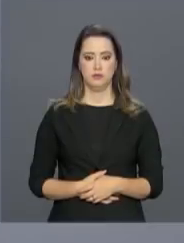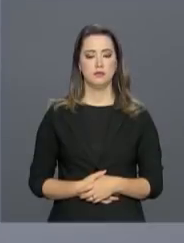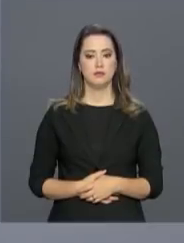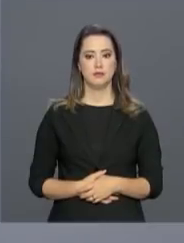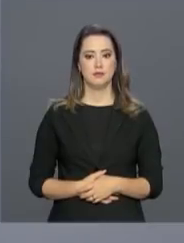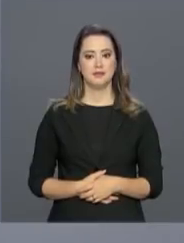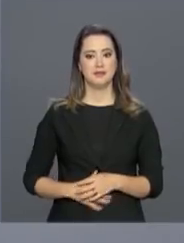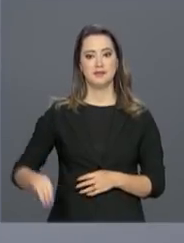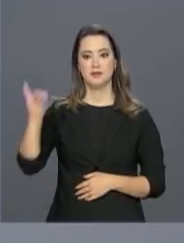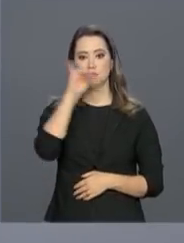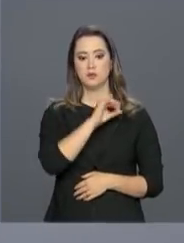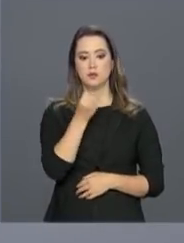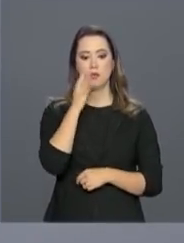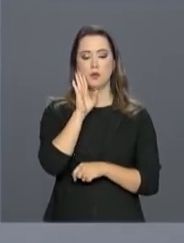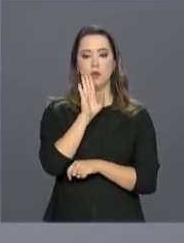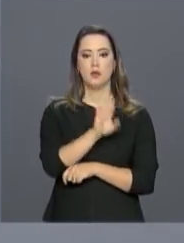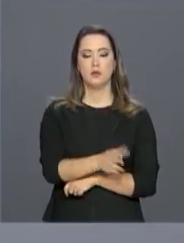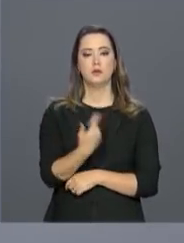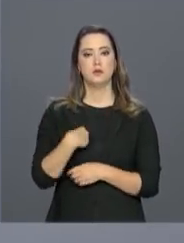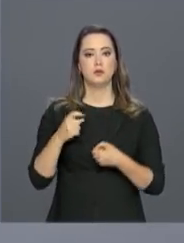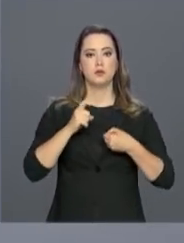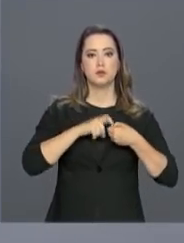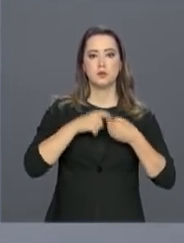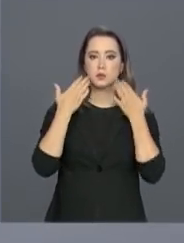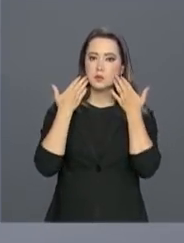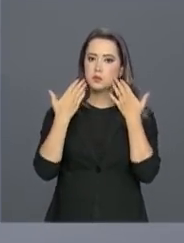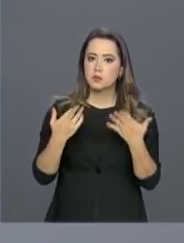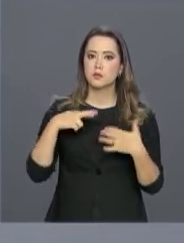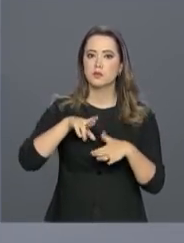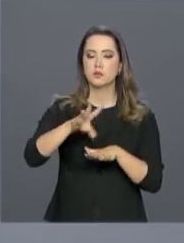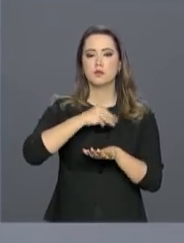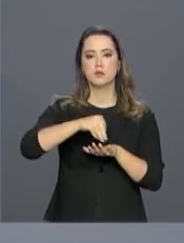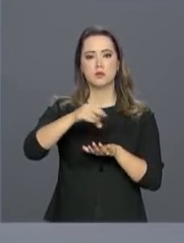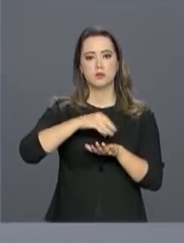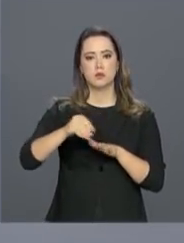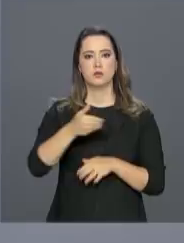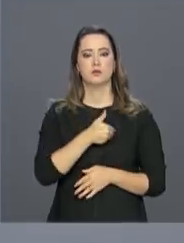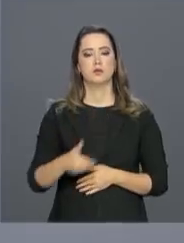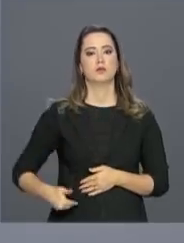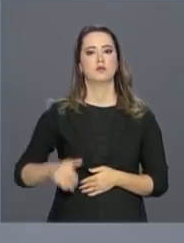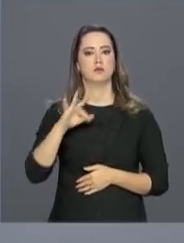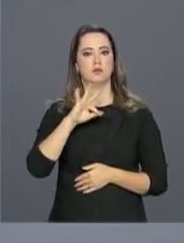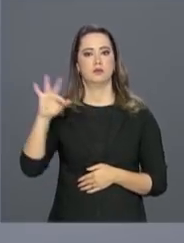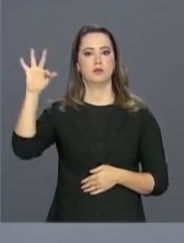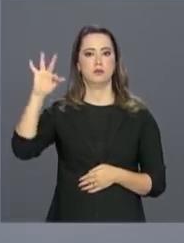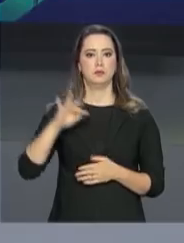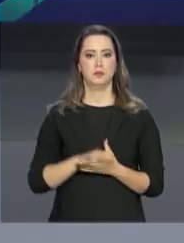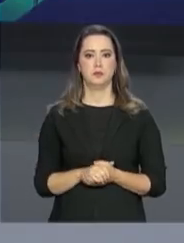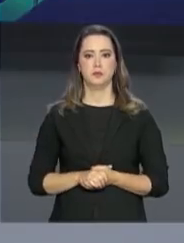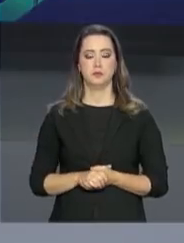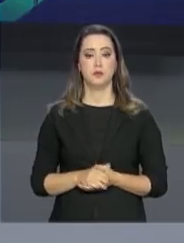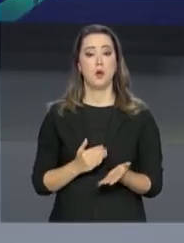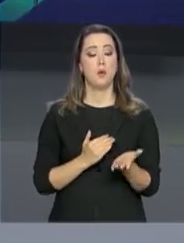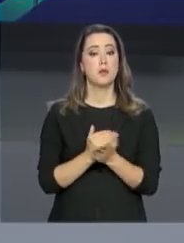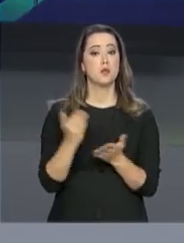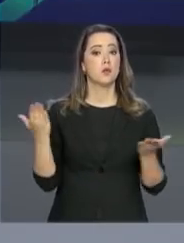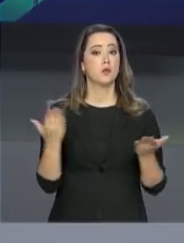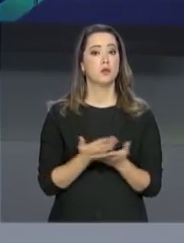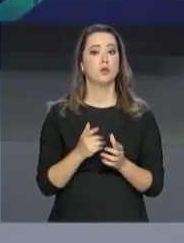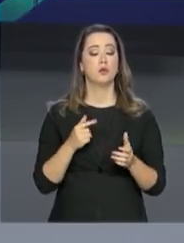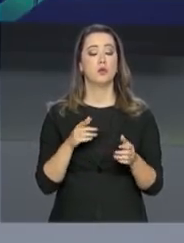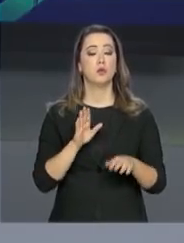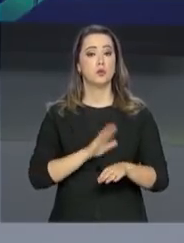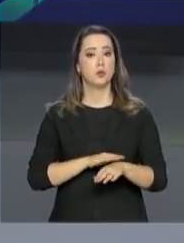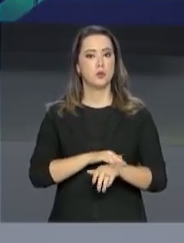olá boa tarde estamos de volta com o repórter nbr e as notícias do governo federal começou hoje mais uma etapa